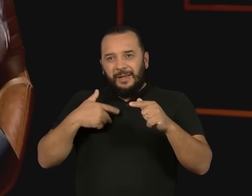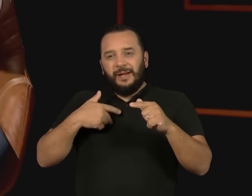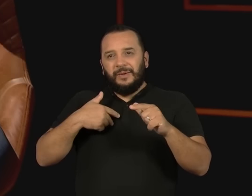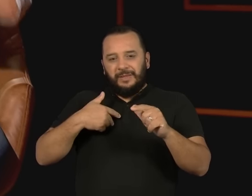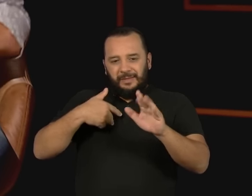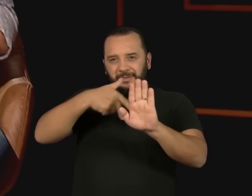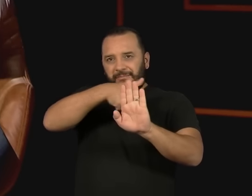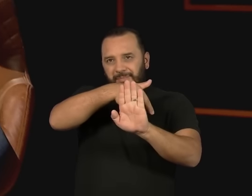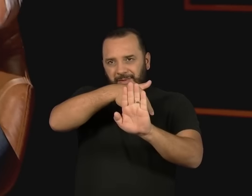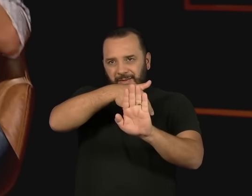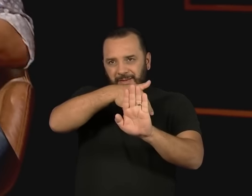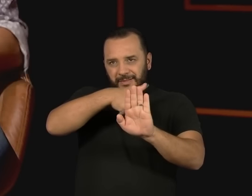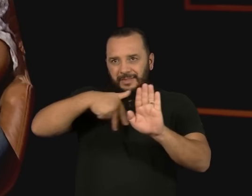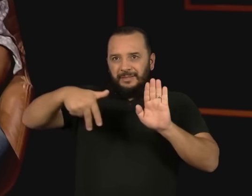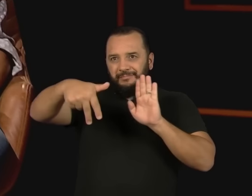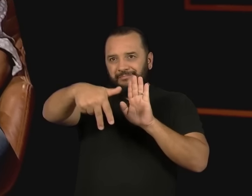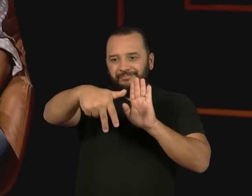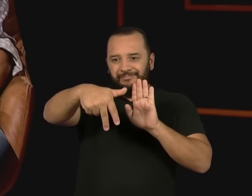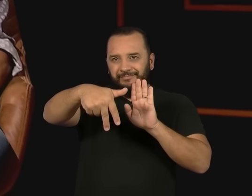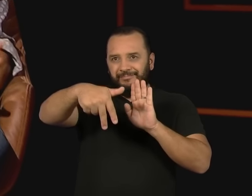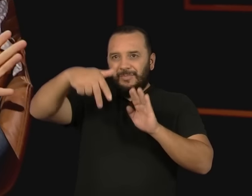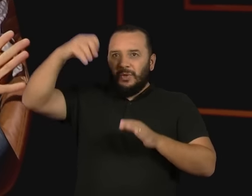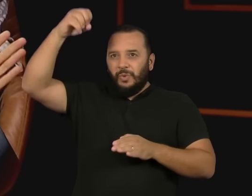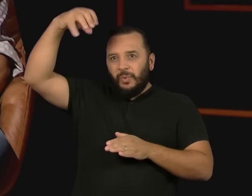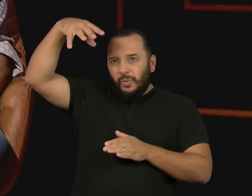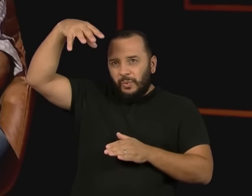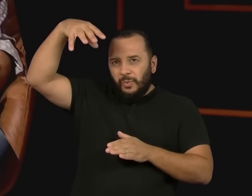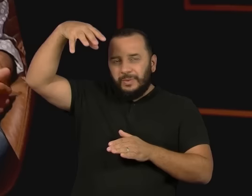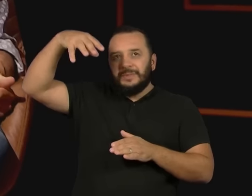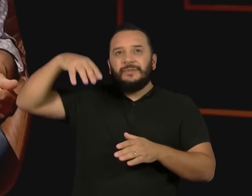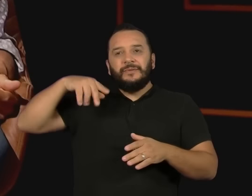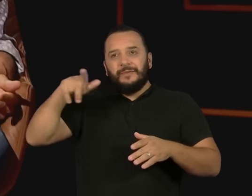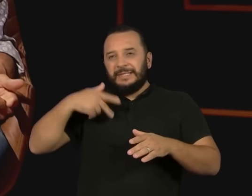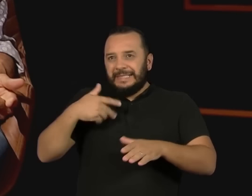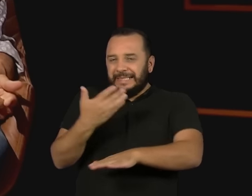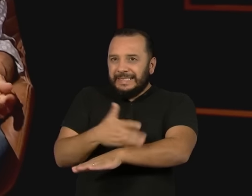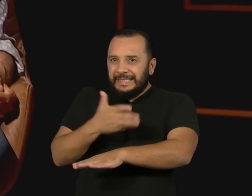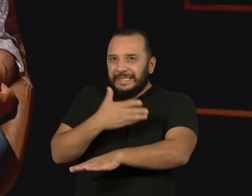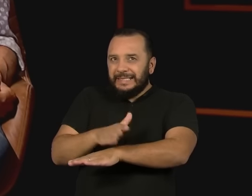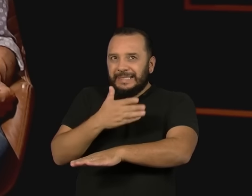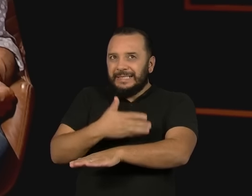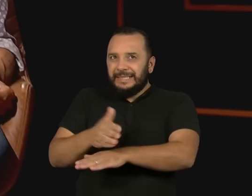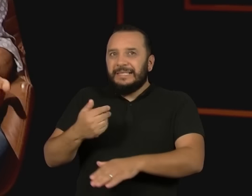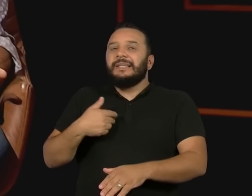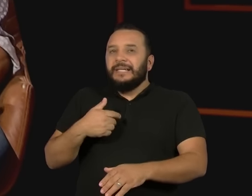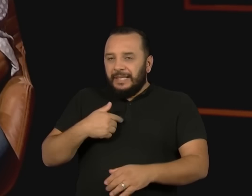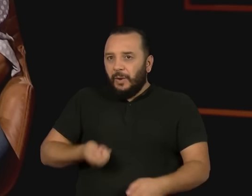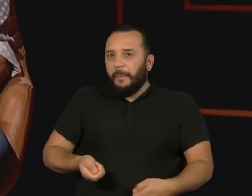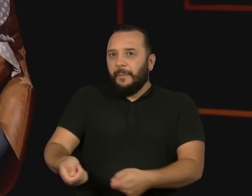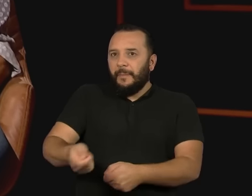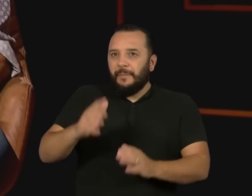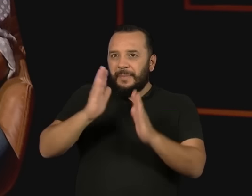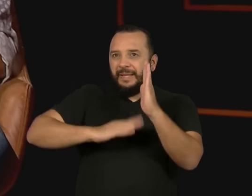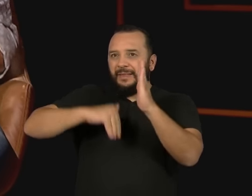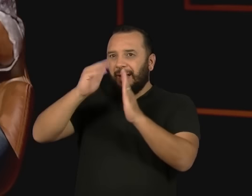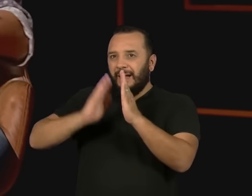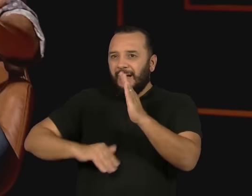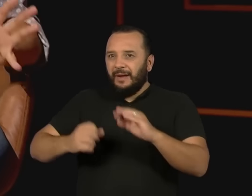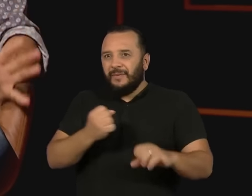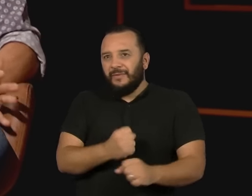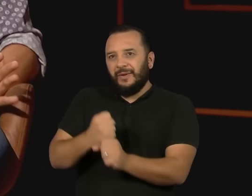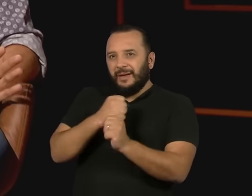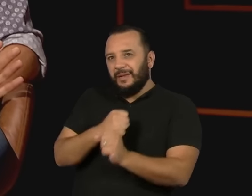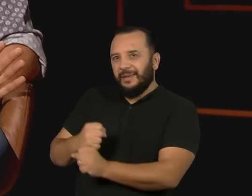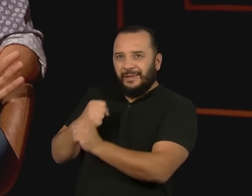luz, no urdimento, você vai acabar, né? Então pintei muito o palco do tablado, virava a noite pintando o palco, varrendo